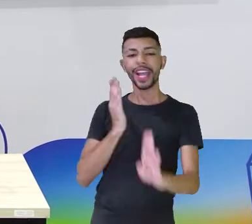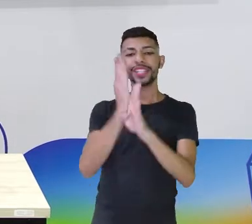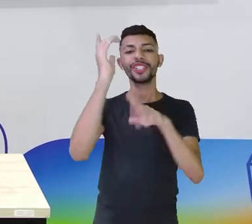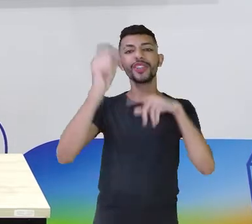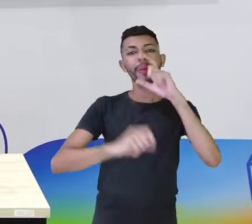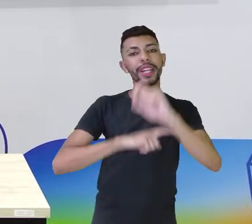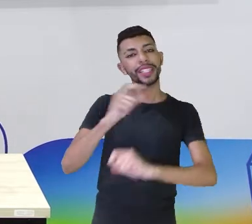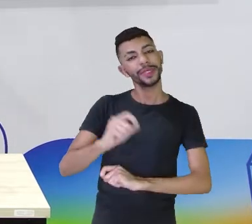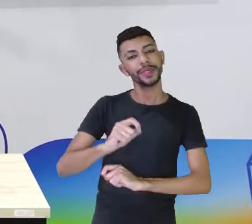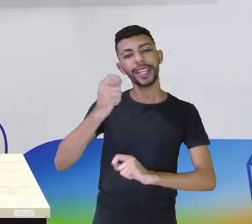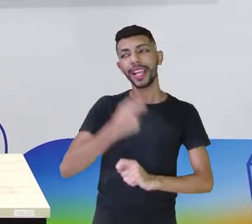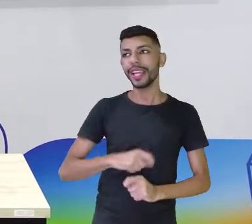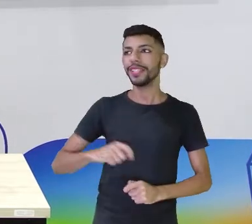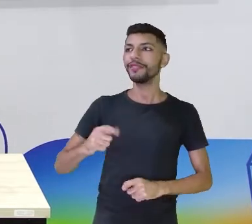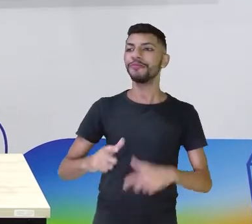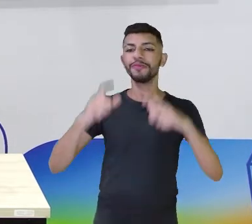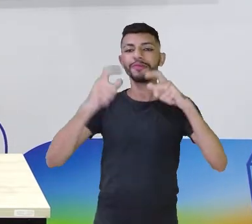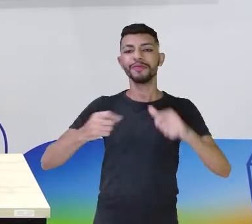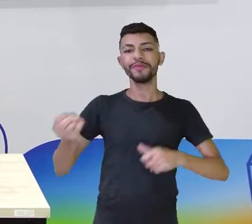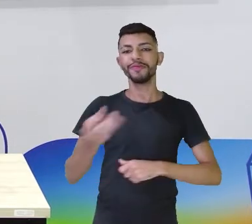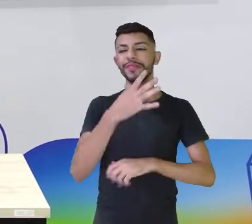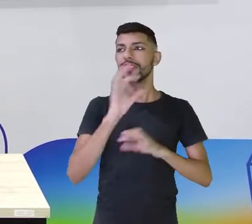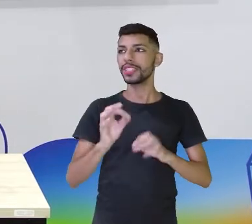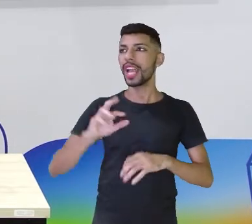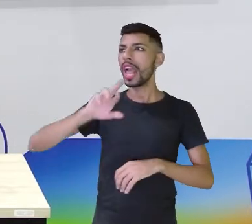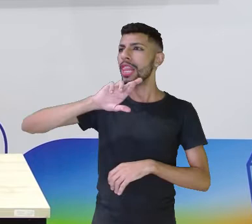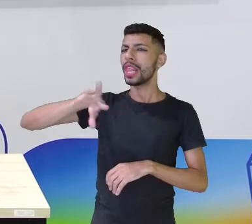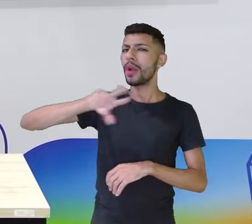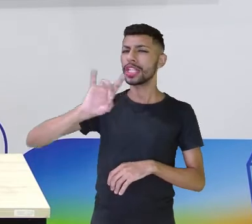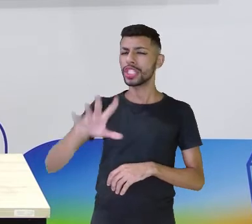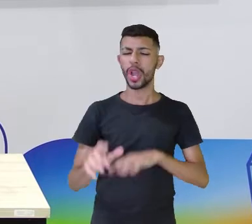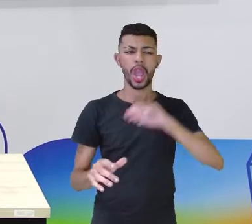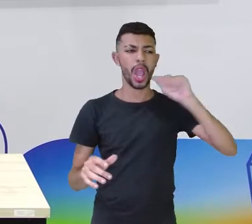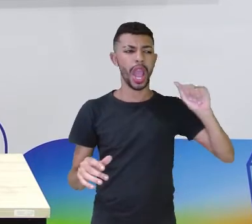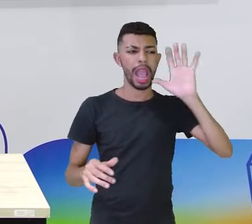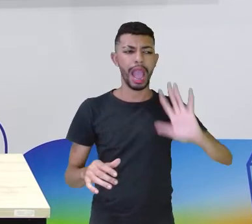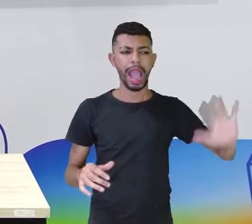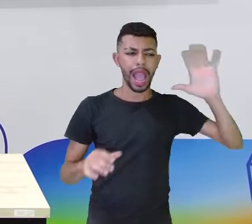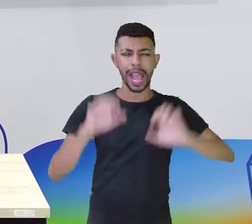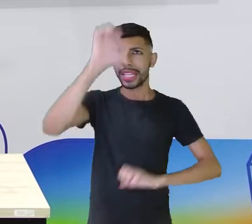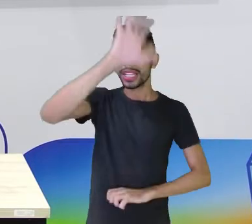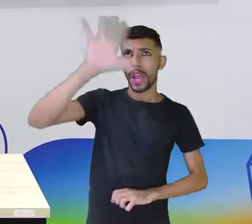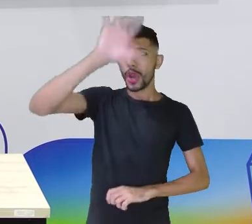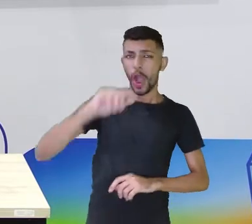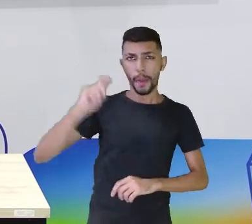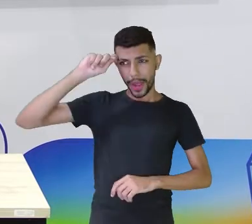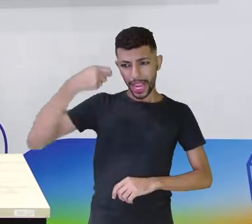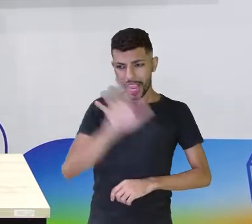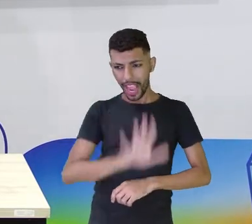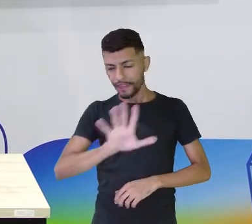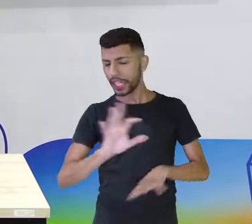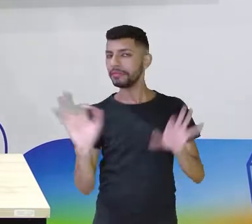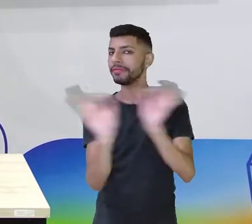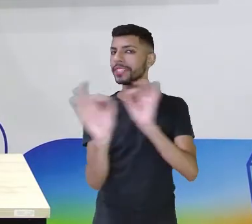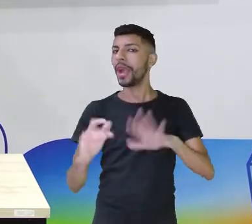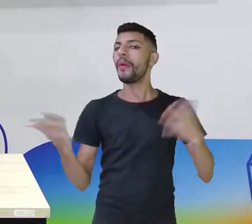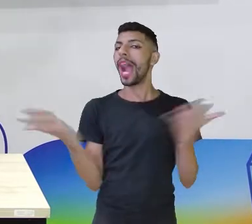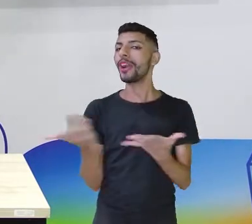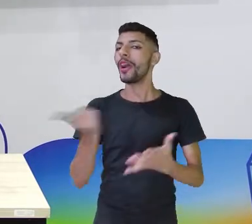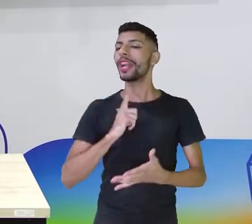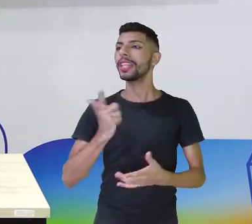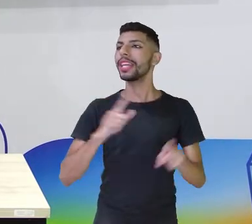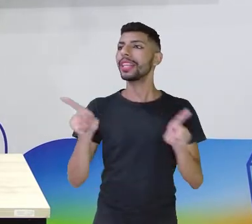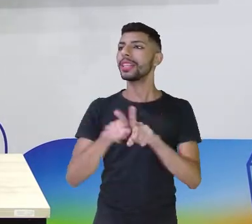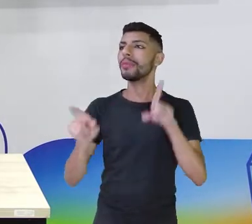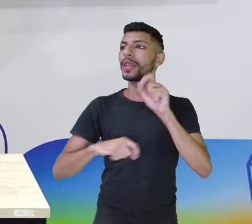novos continentes. Não mais só a Ásia, ou a Europa, ou a África, mas agora a América e